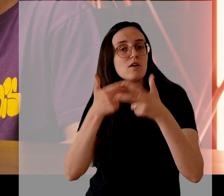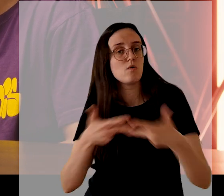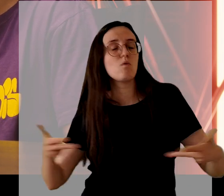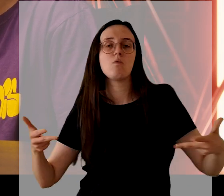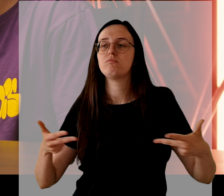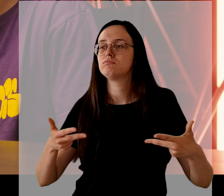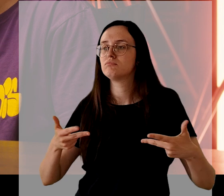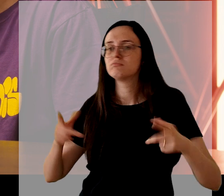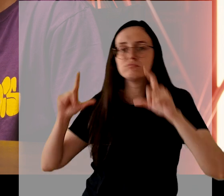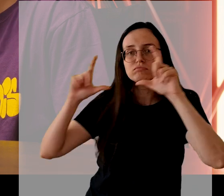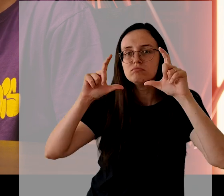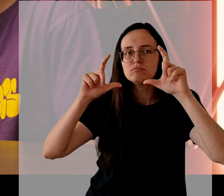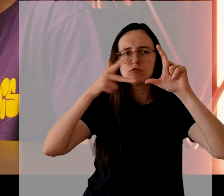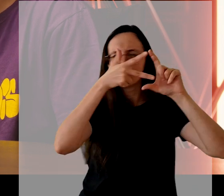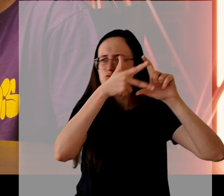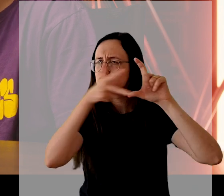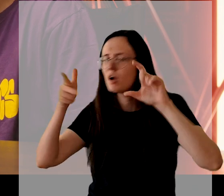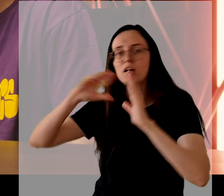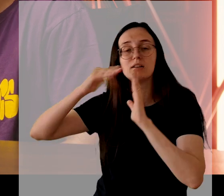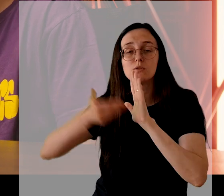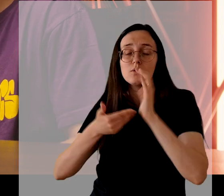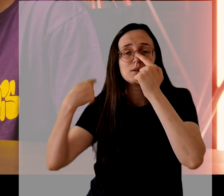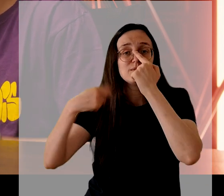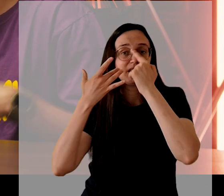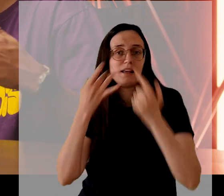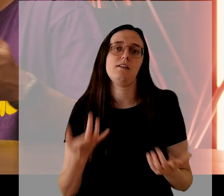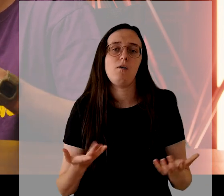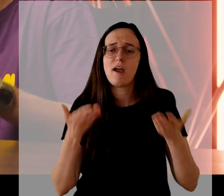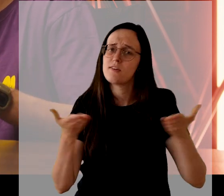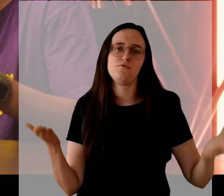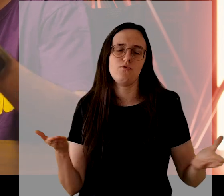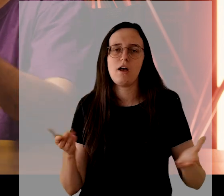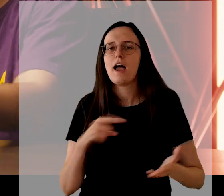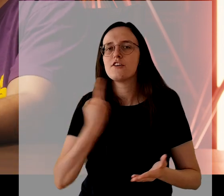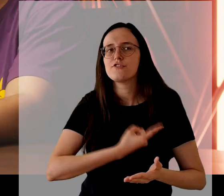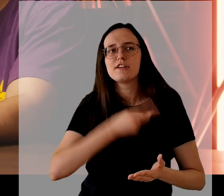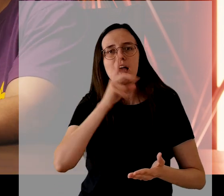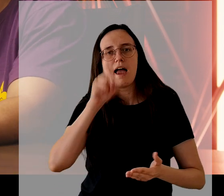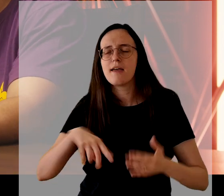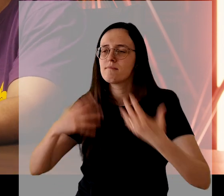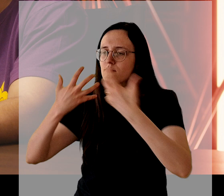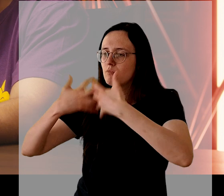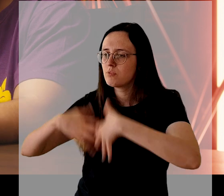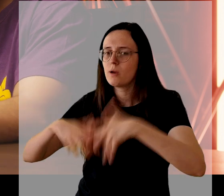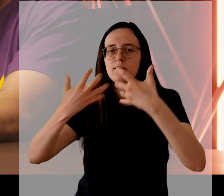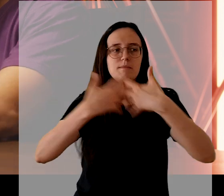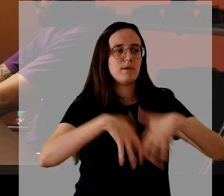quem vai fazer fotografia. Tem que estar ligado, né? Porque é isso, a gente vai... São engrenagens, né? Funcionando